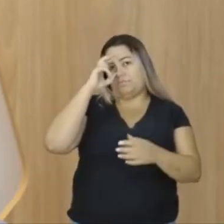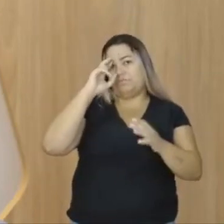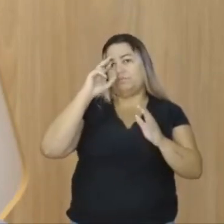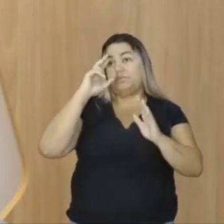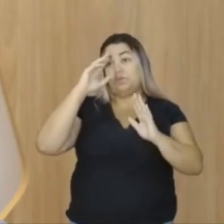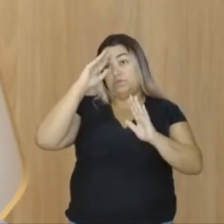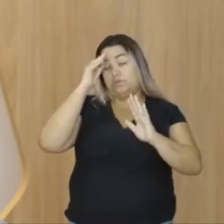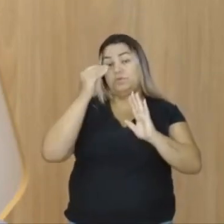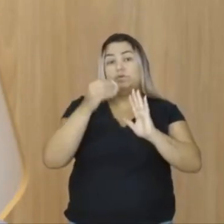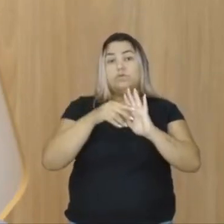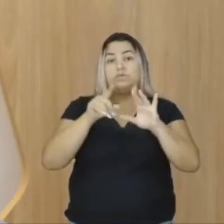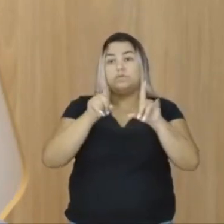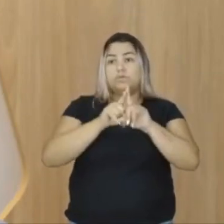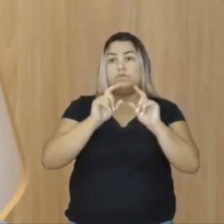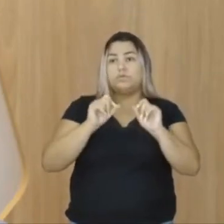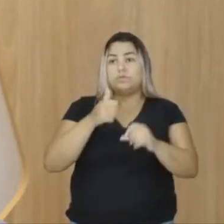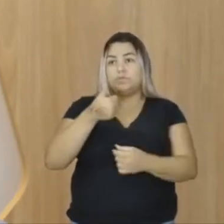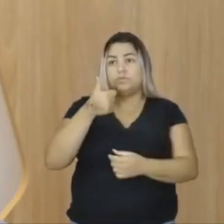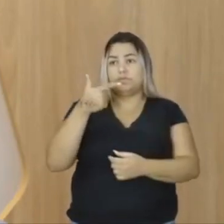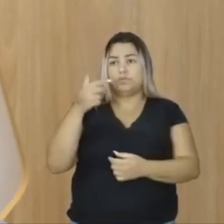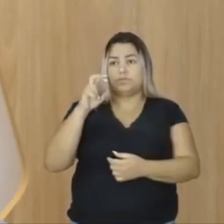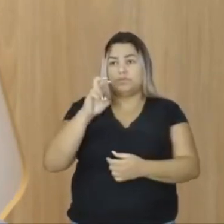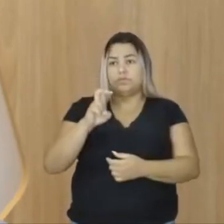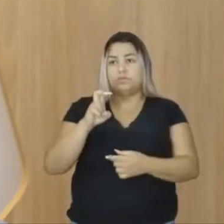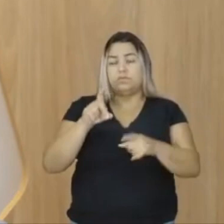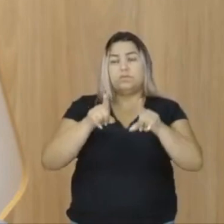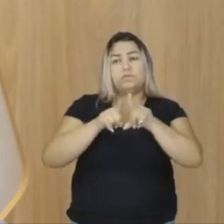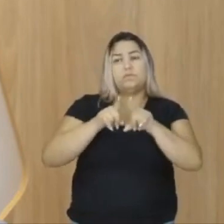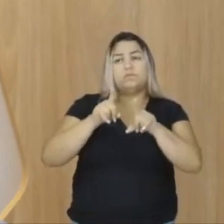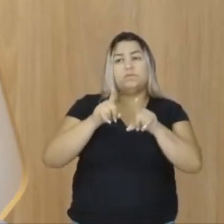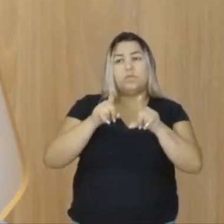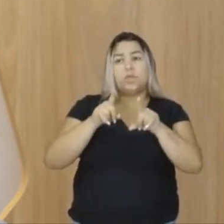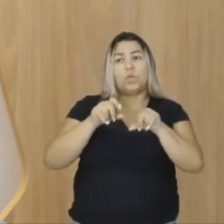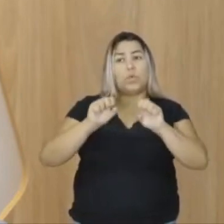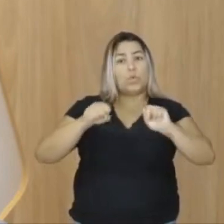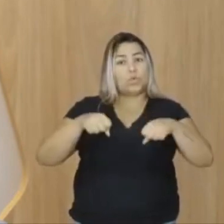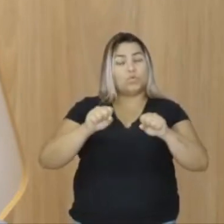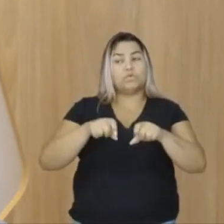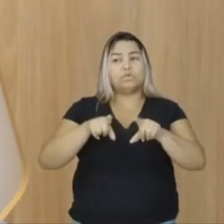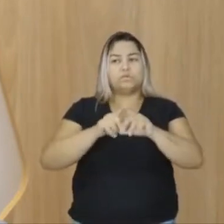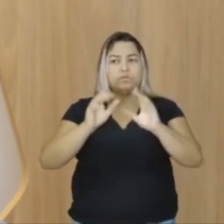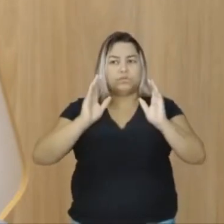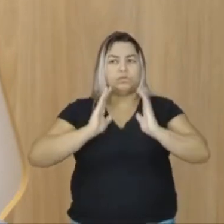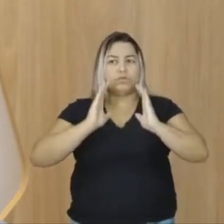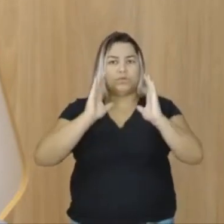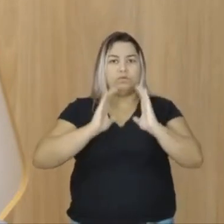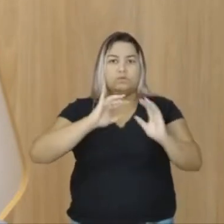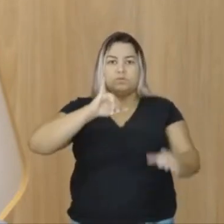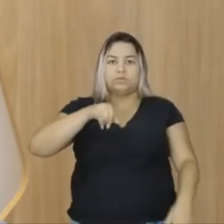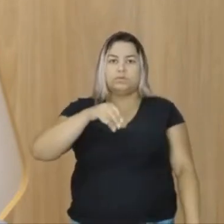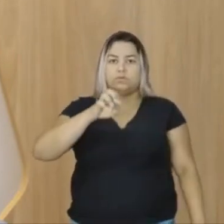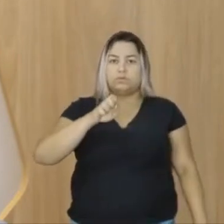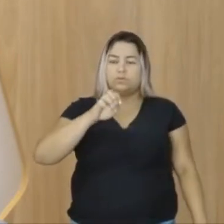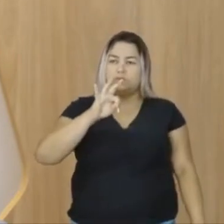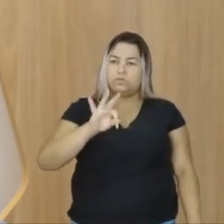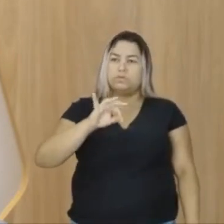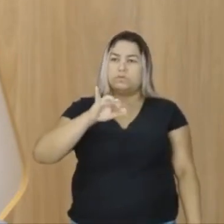sua motinha de 125 cilindradas e os super ricos, com jet ski, lanche,